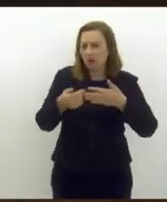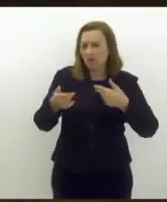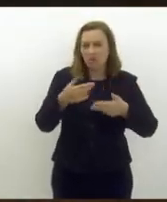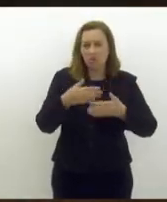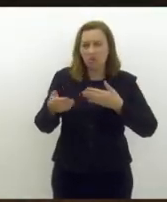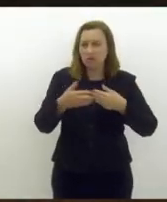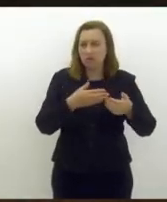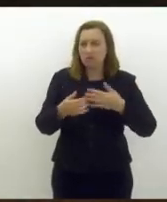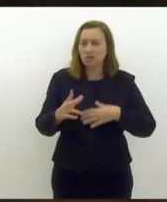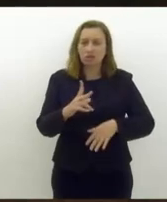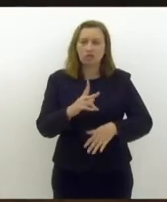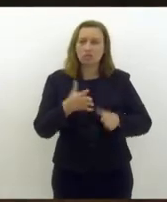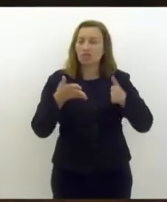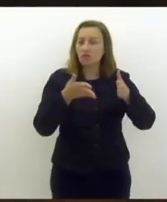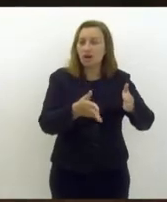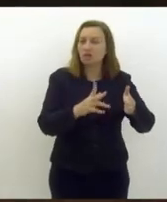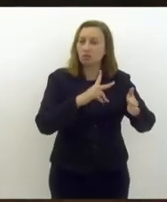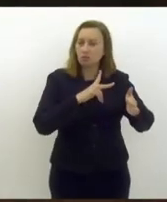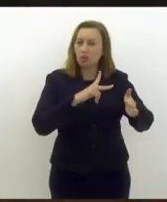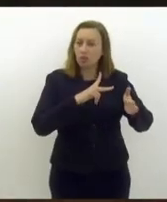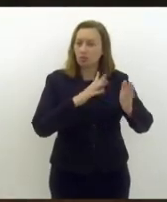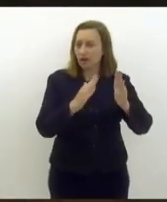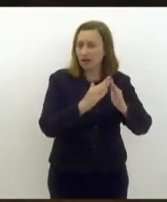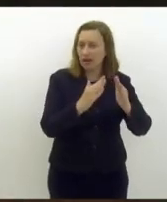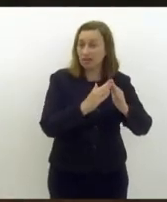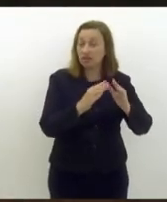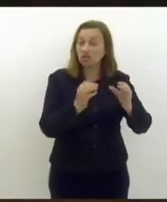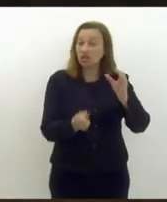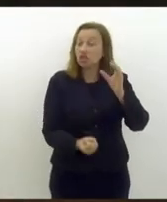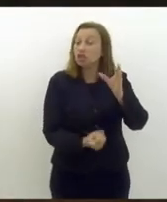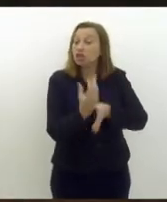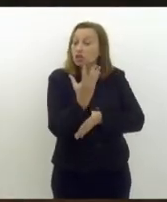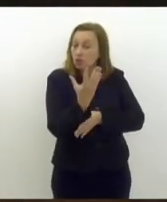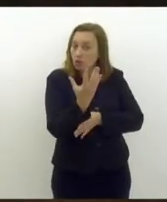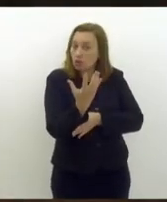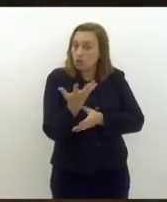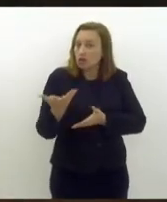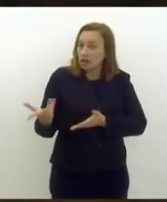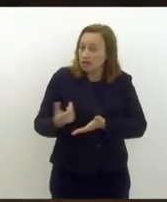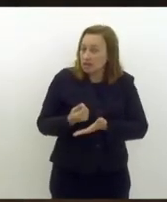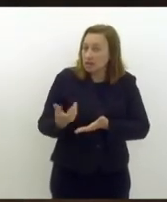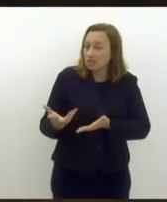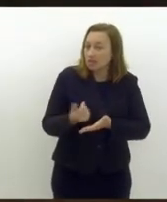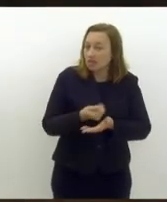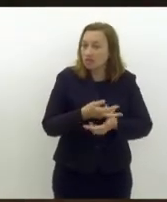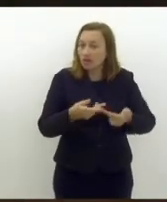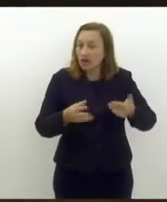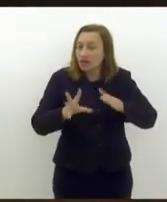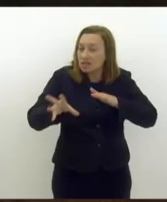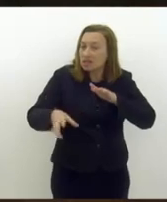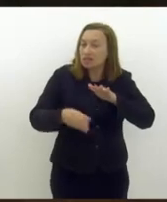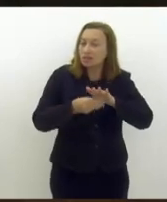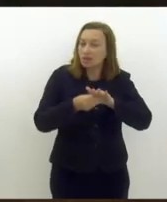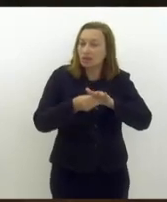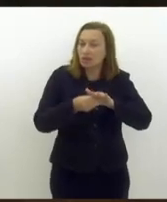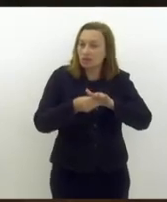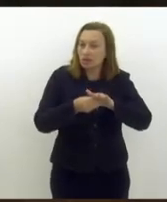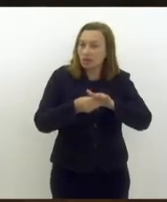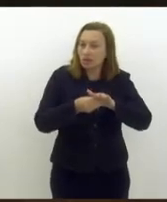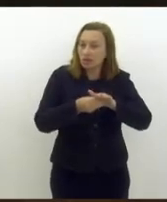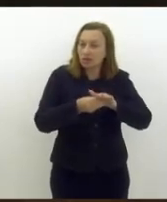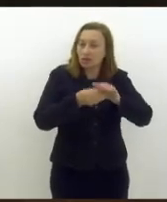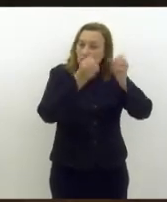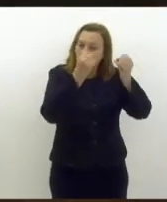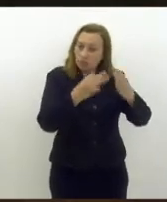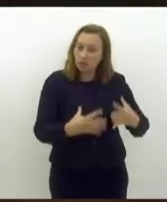ao imóvel propriamente dito a gente inclusive criou e bem recebendo emendas na ccj um dispositivo para deixar claro